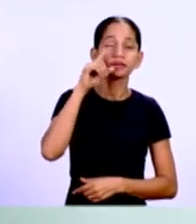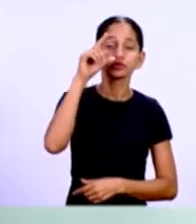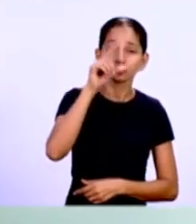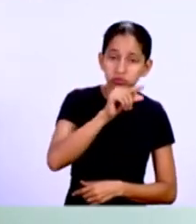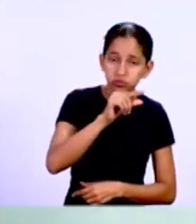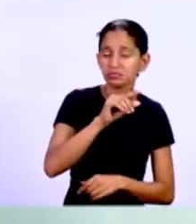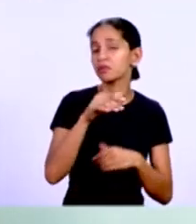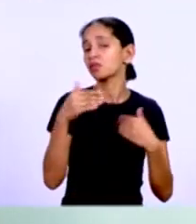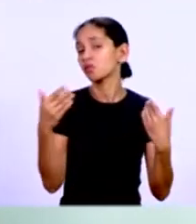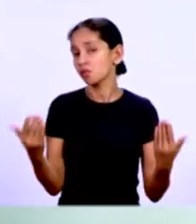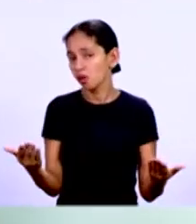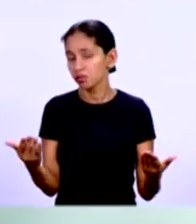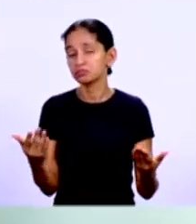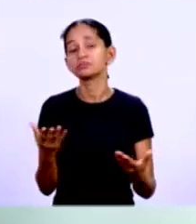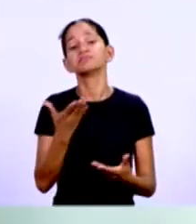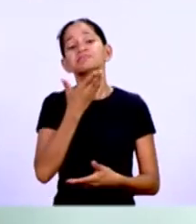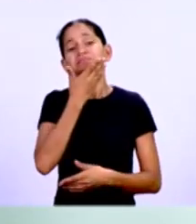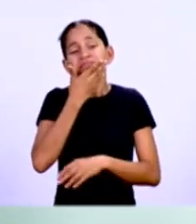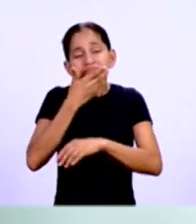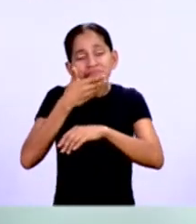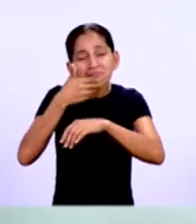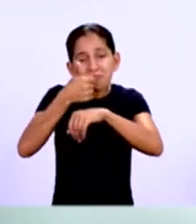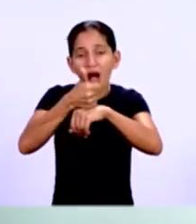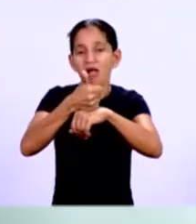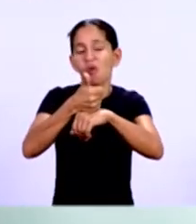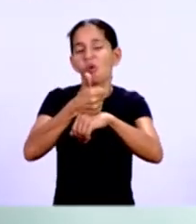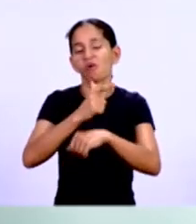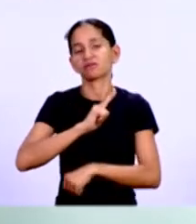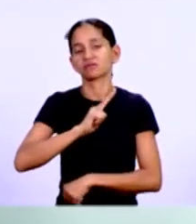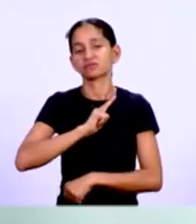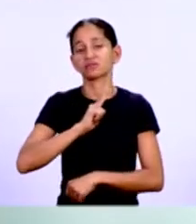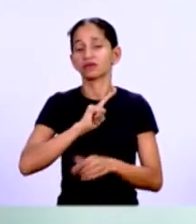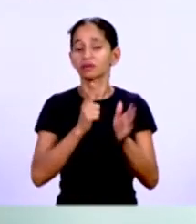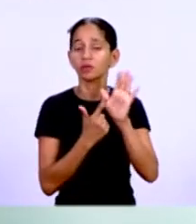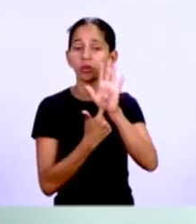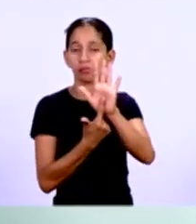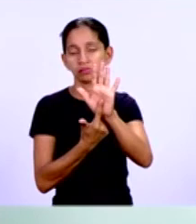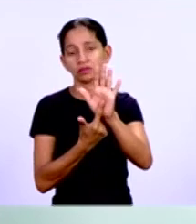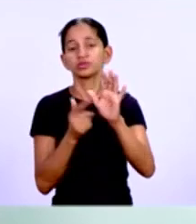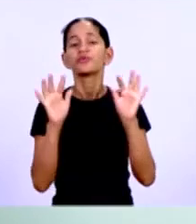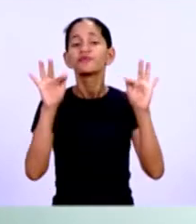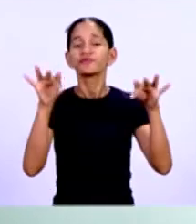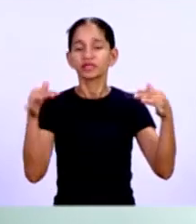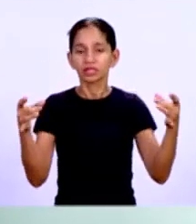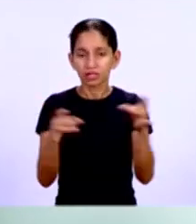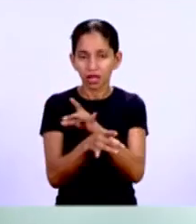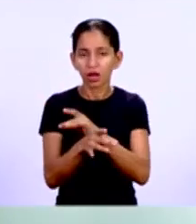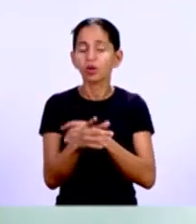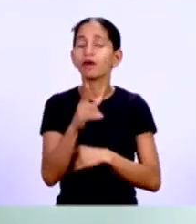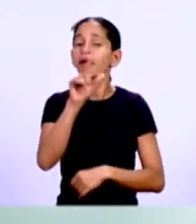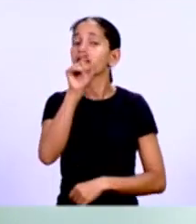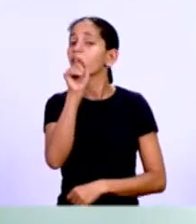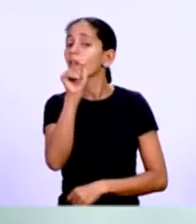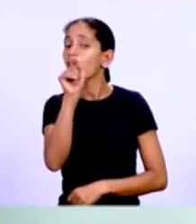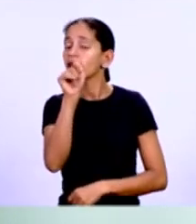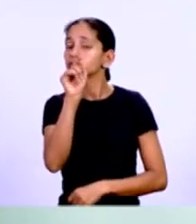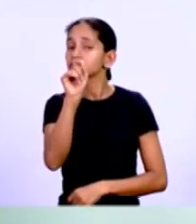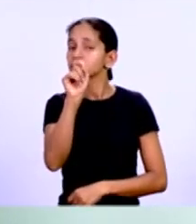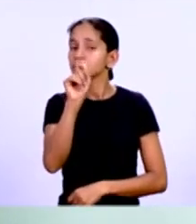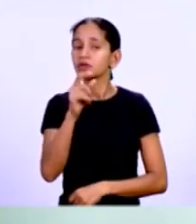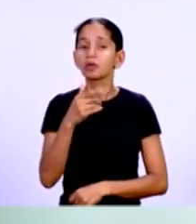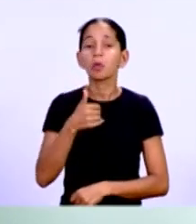acho que a vantagem da matriz de probabilidade, que a gente apresentou como exemplo no final da aula, é conhecer quais são as suas